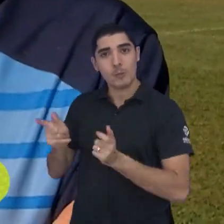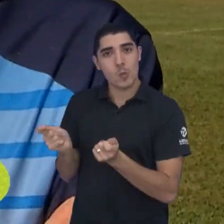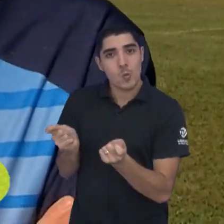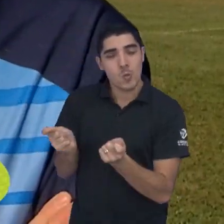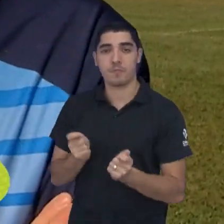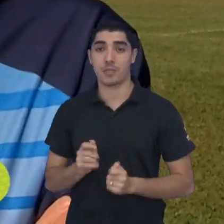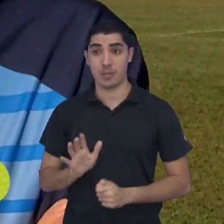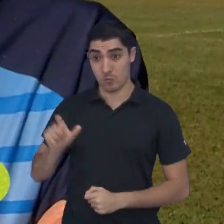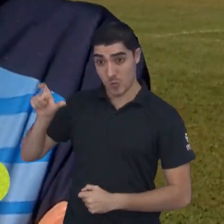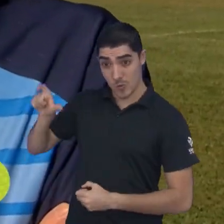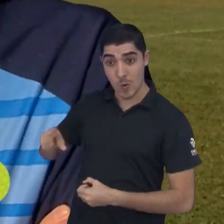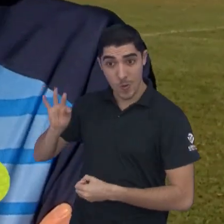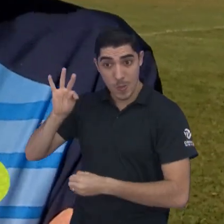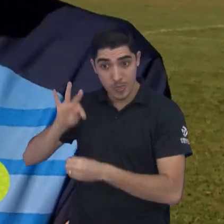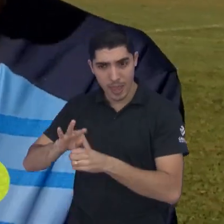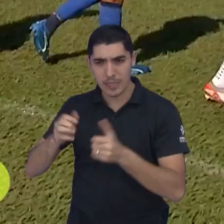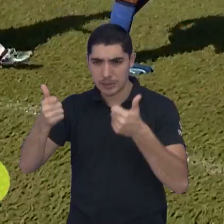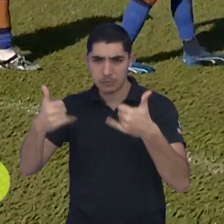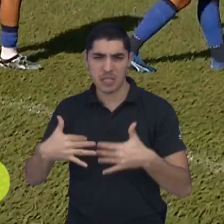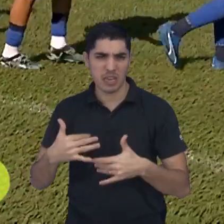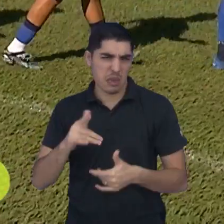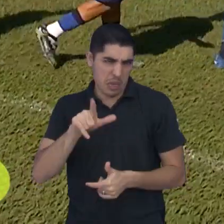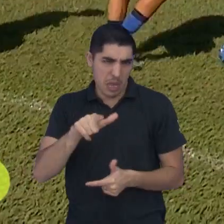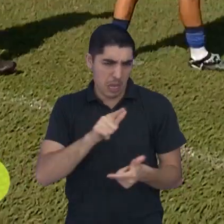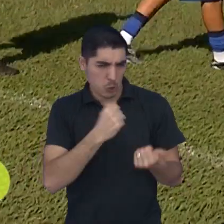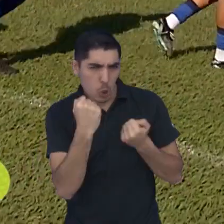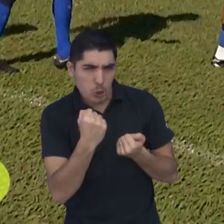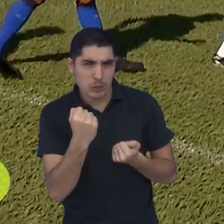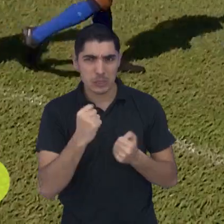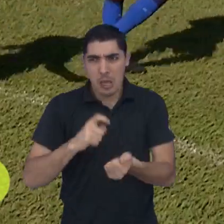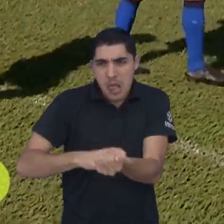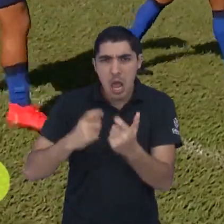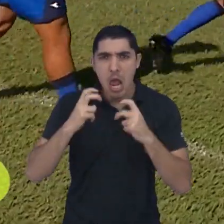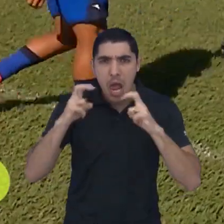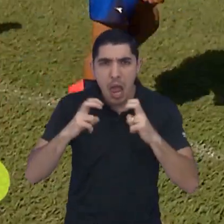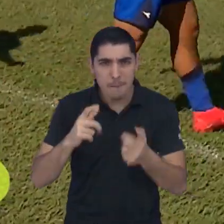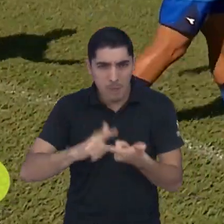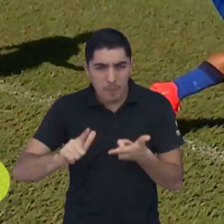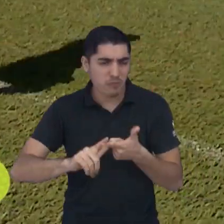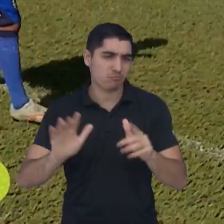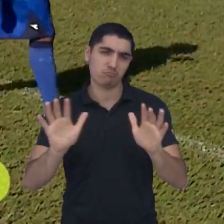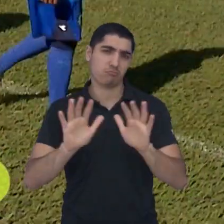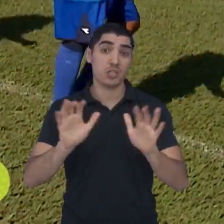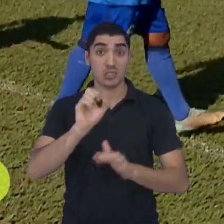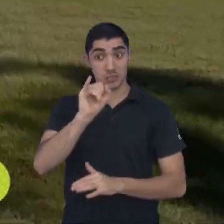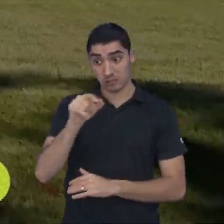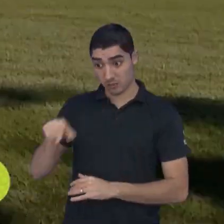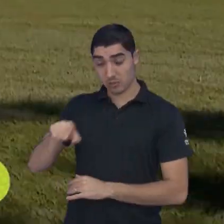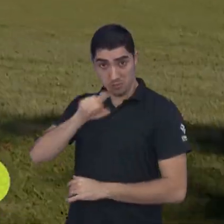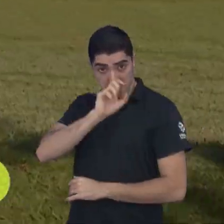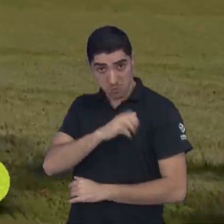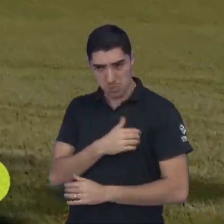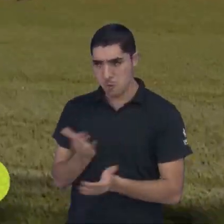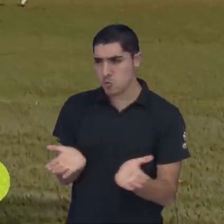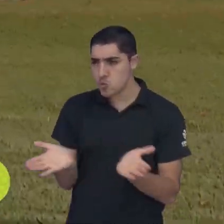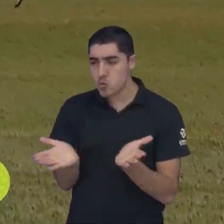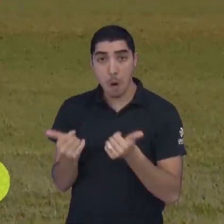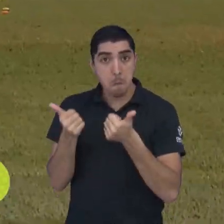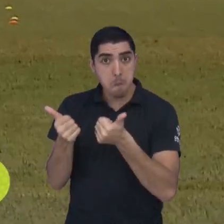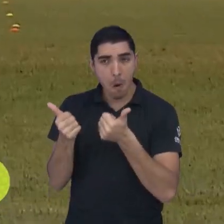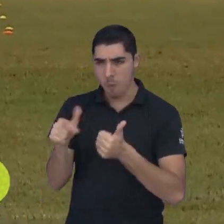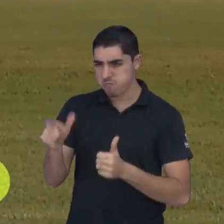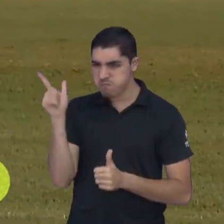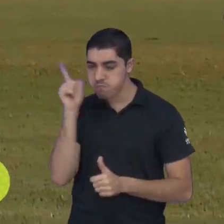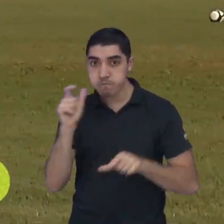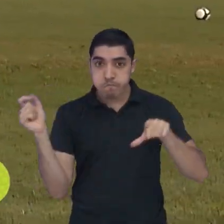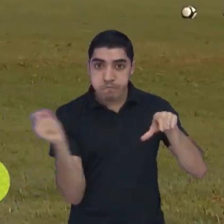comandante joseense, isso não será um problema. Afinal, se o time fizer a sua parte dentro de campo, a pressão